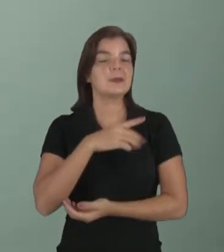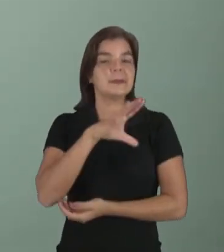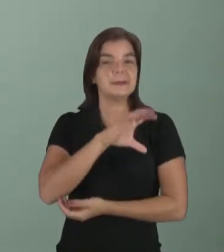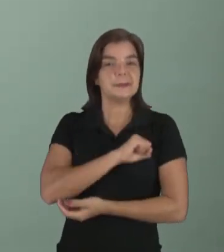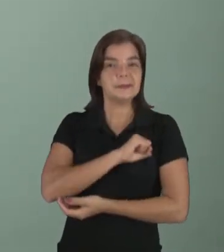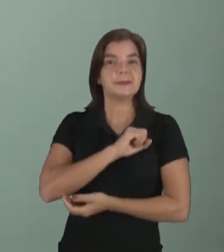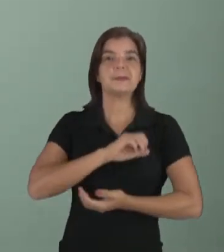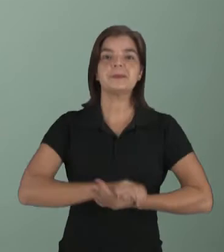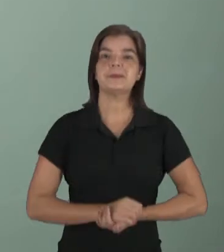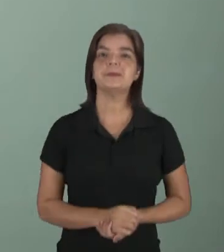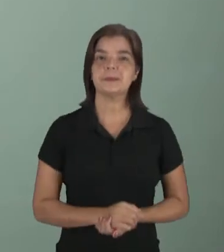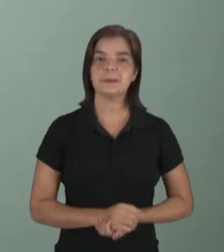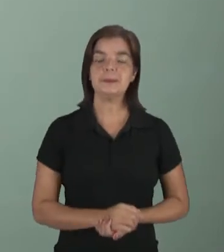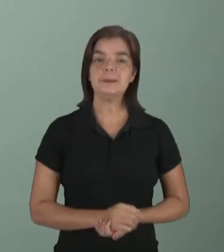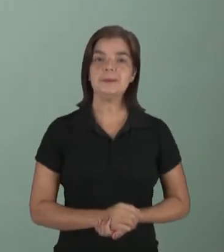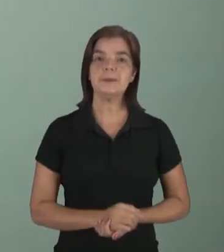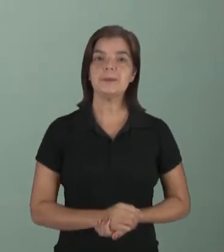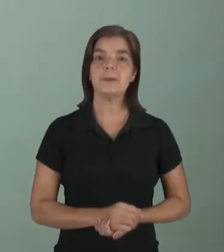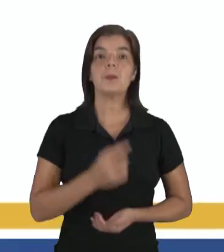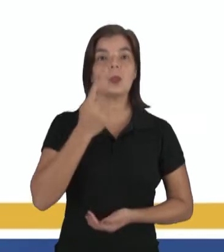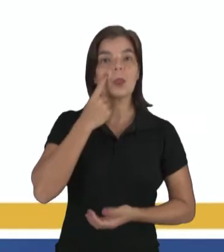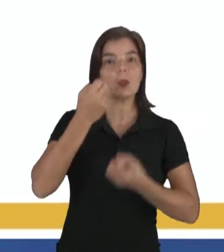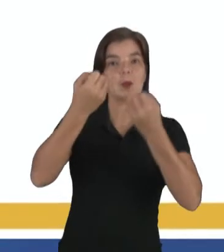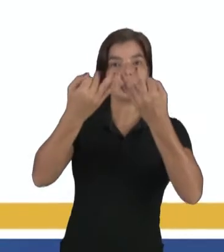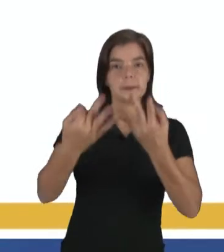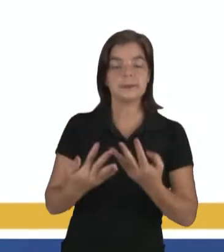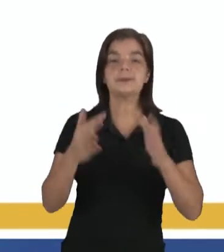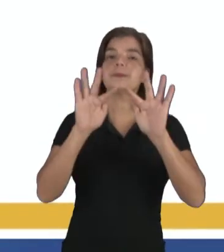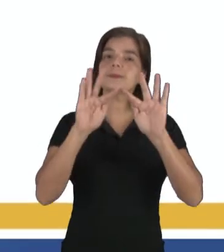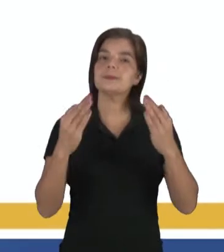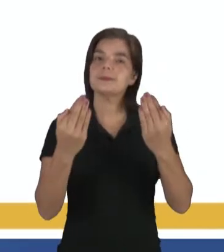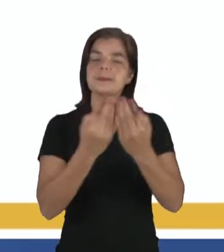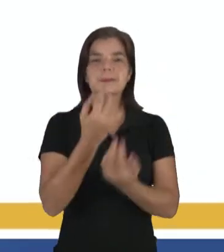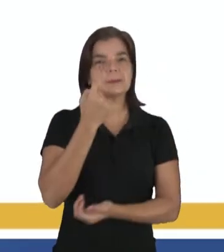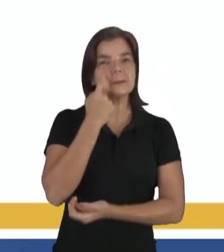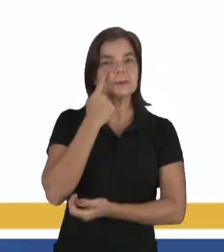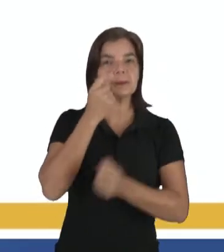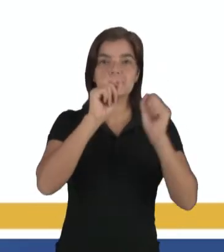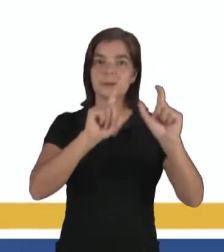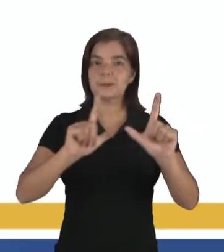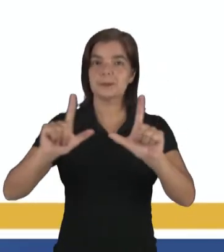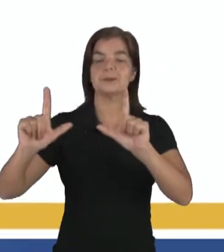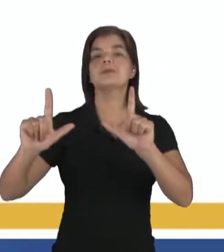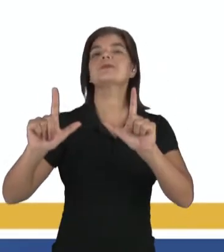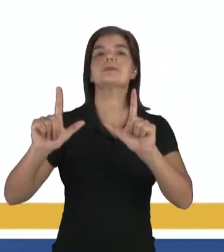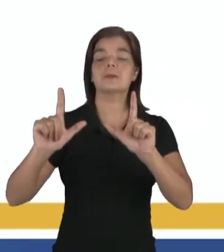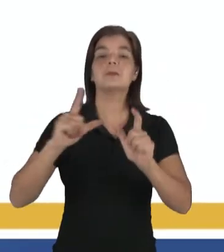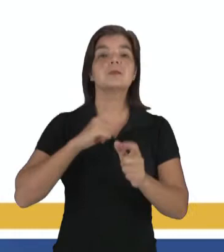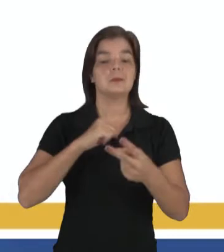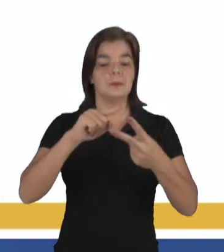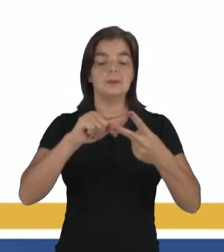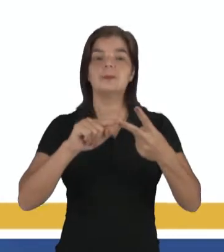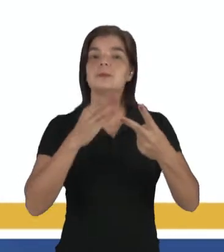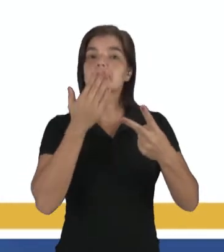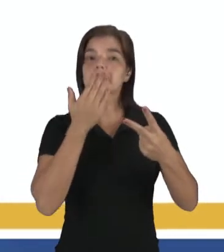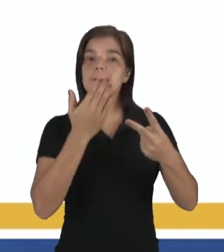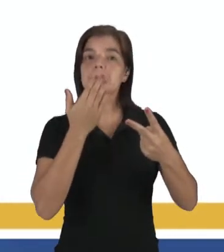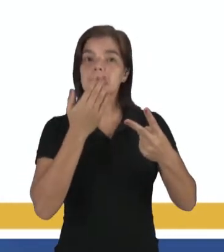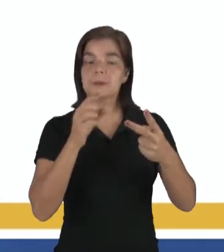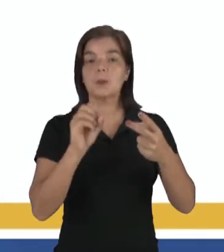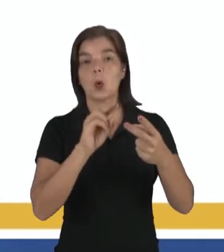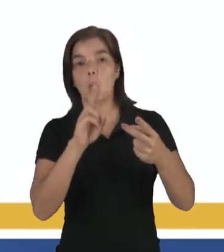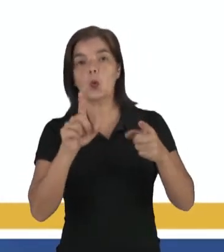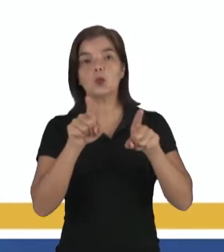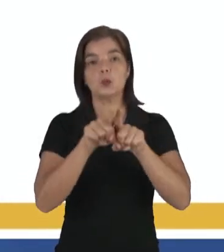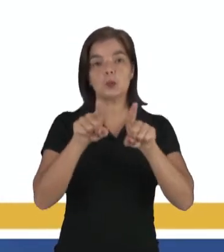tem amor né então vamos lá para a gente falar um pouquinho sobre família Observe aí comigo na tela existem dois tipos